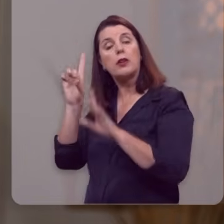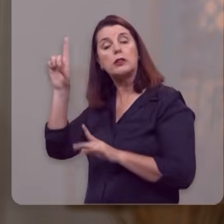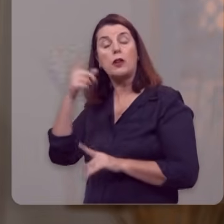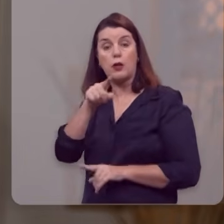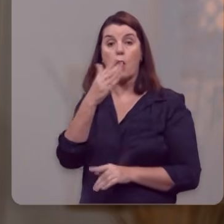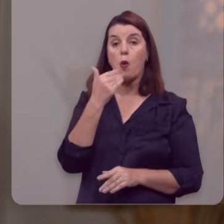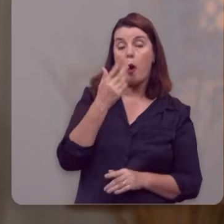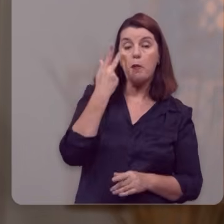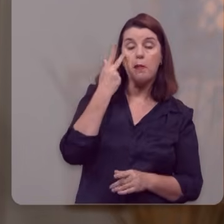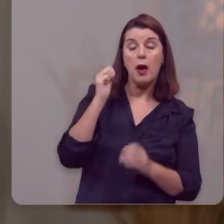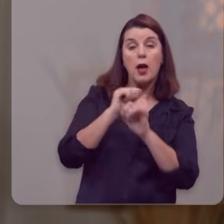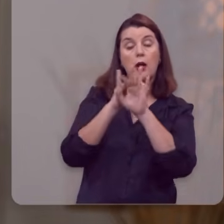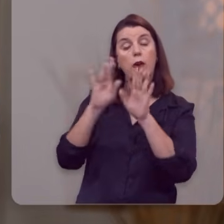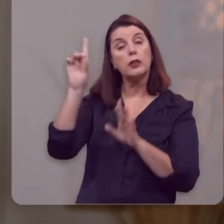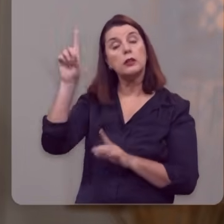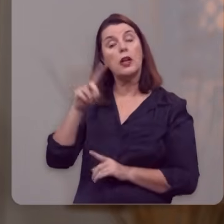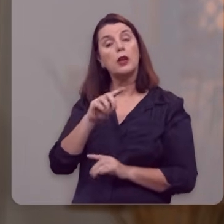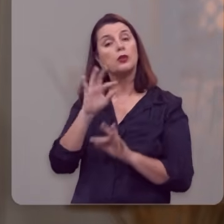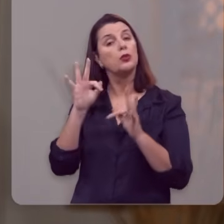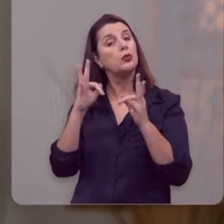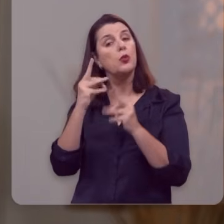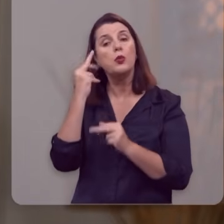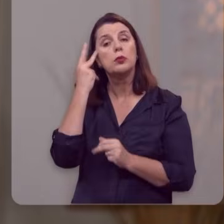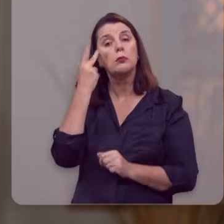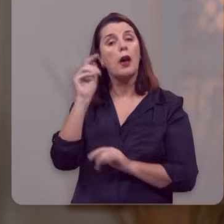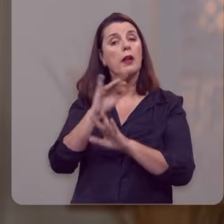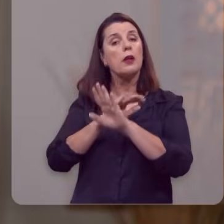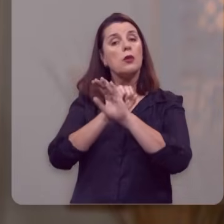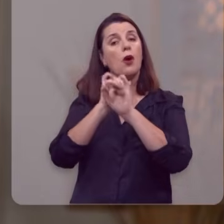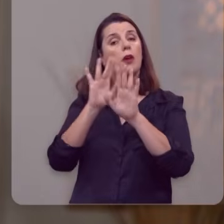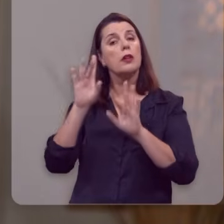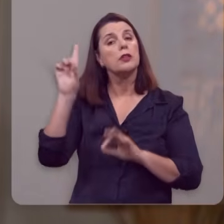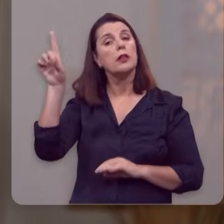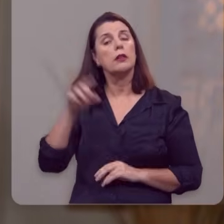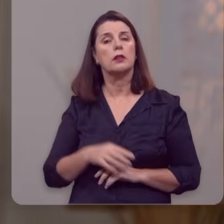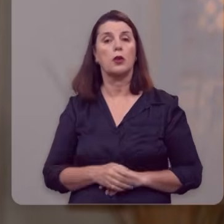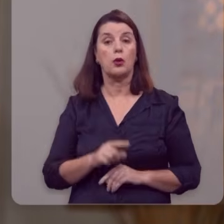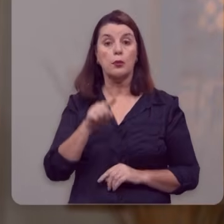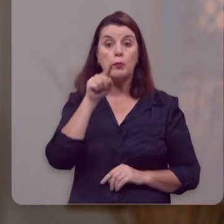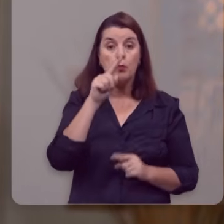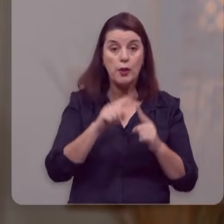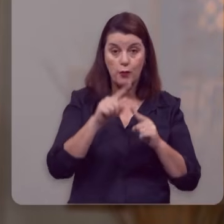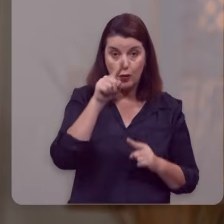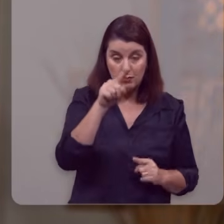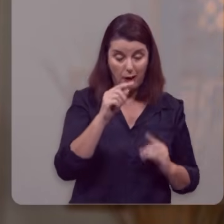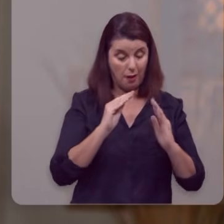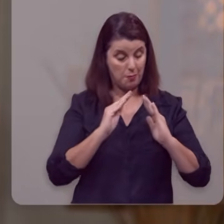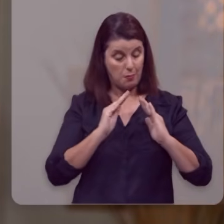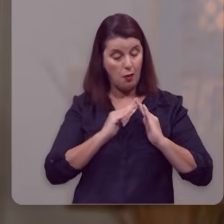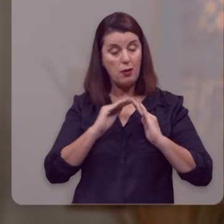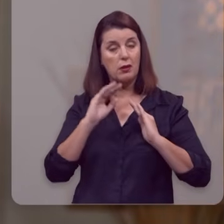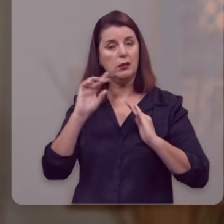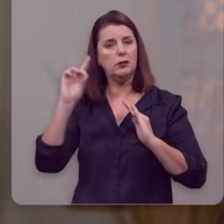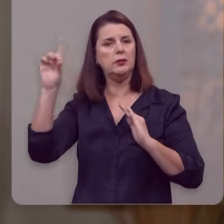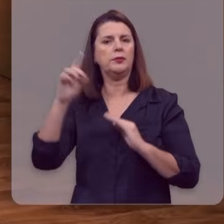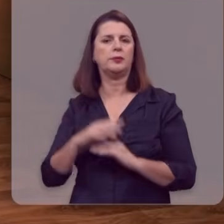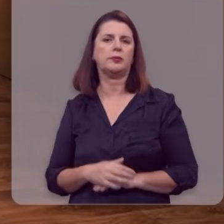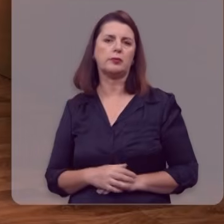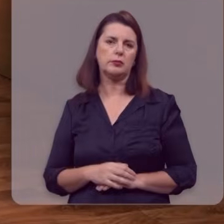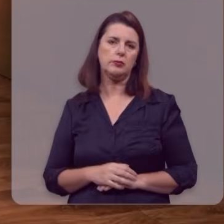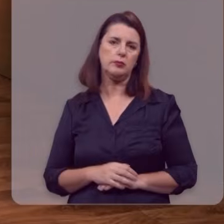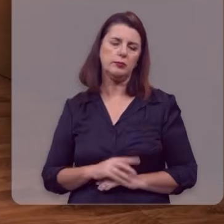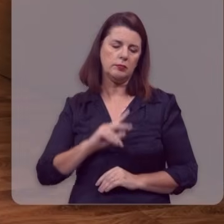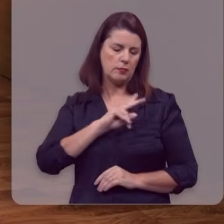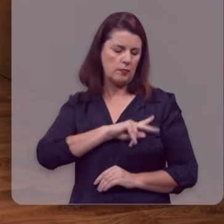você come para a glória de Deus, você faz tudo para a glória de Deus, porque você é a morada de Deus.